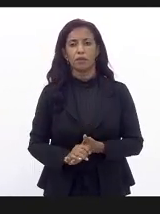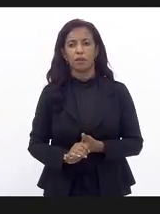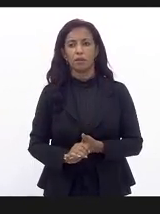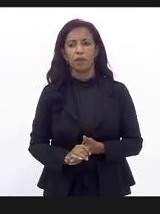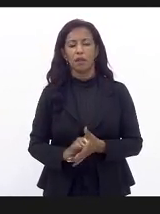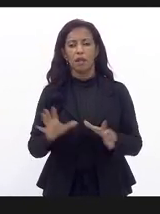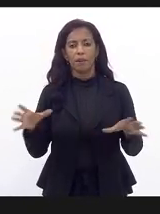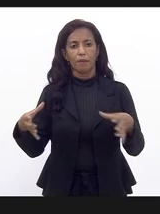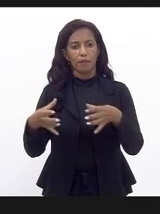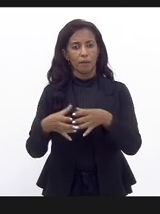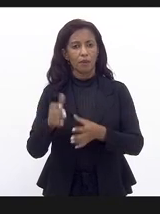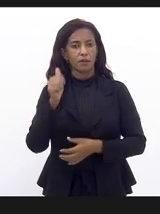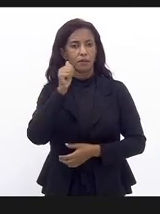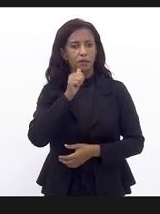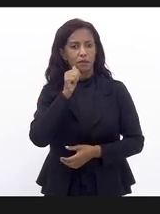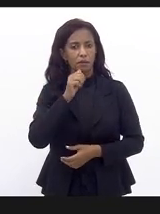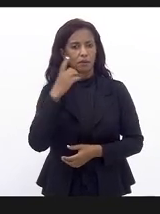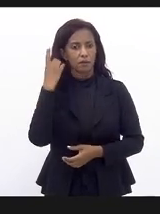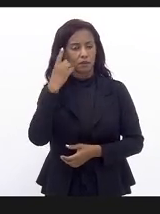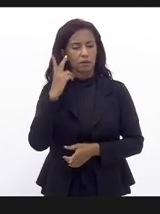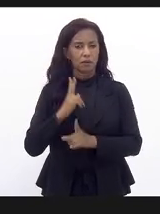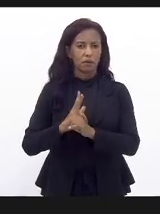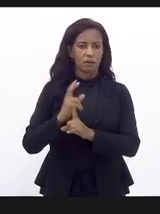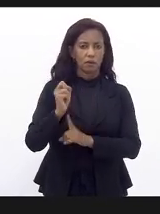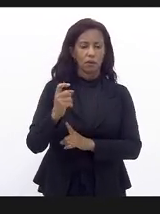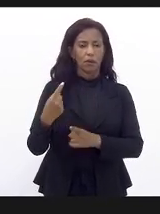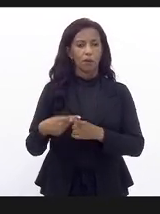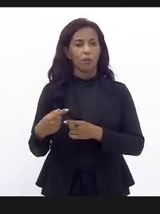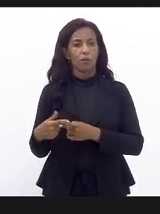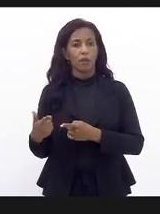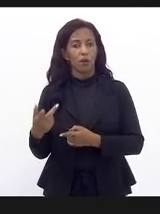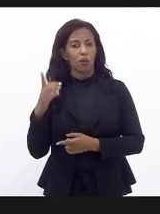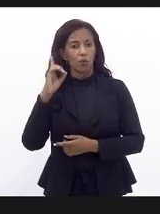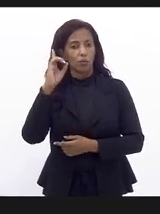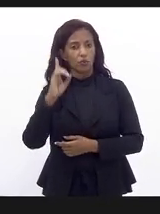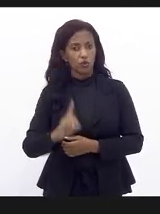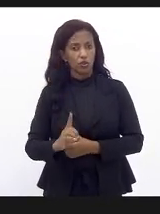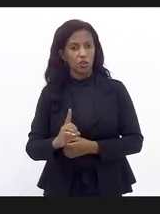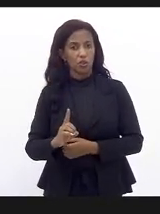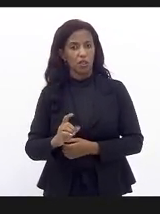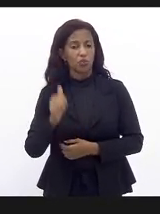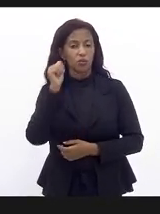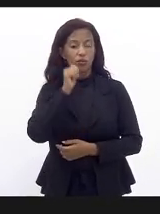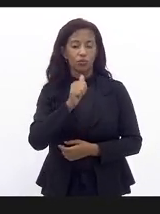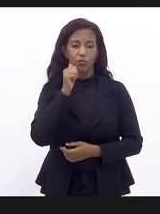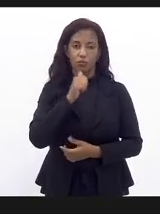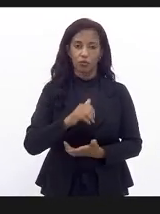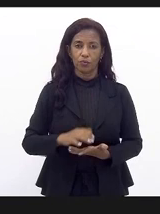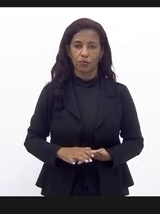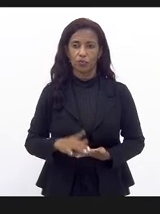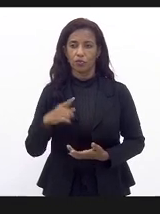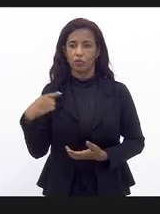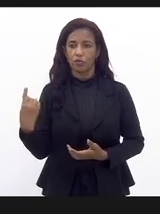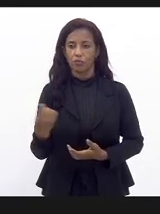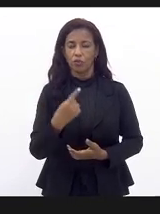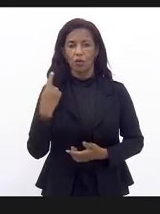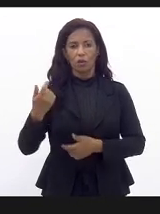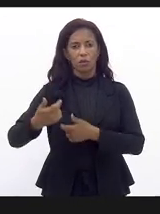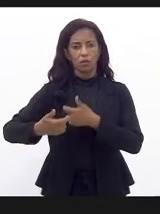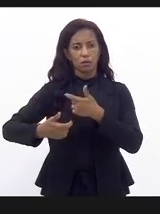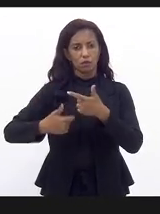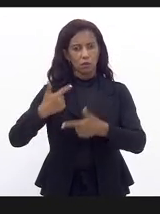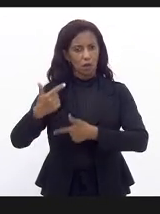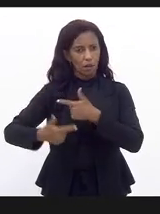bancada feminina, nesta conquista, porque quando o direito se trata de direito de mulheres, nossa luta